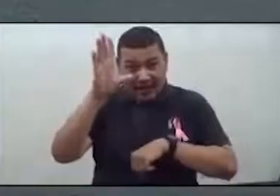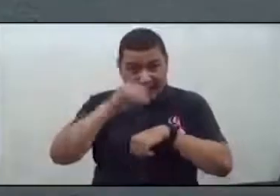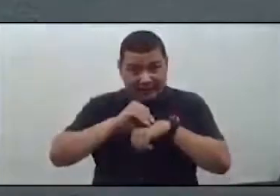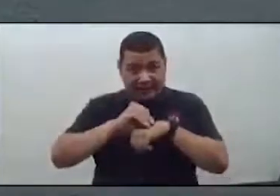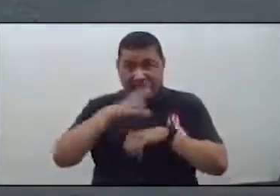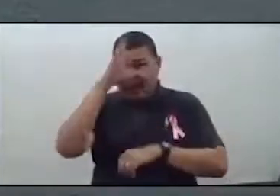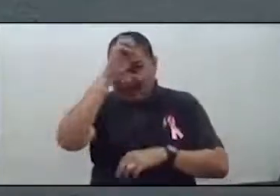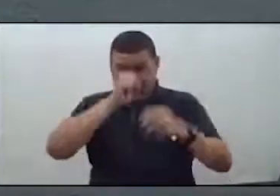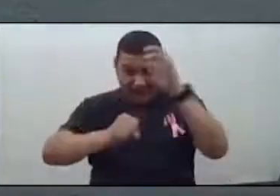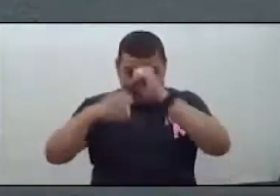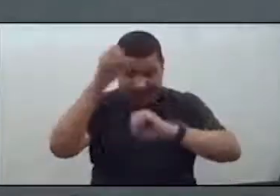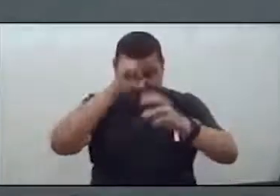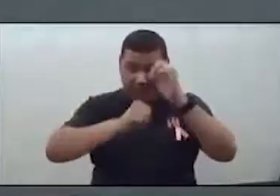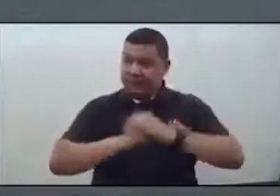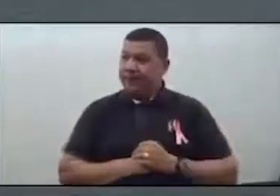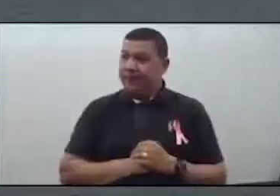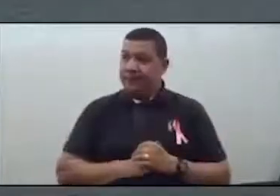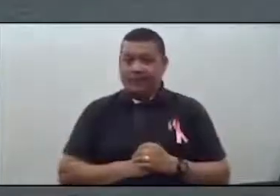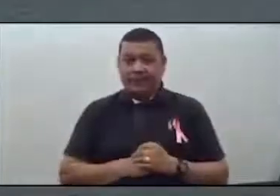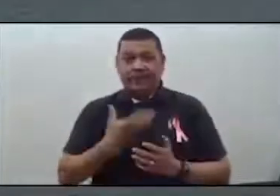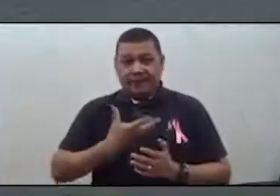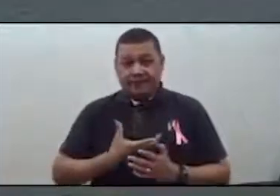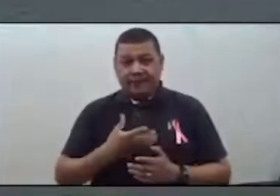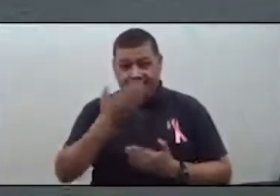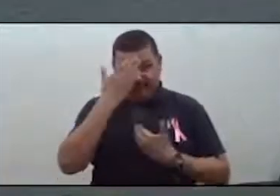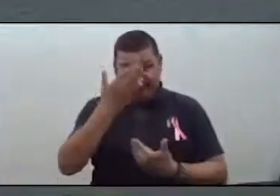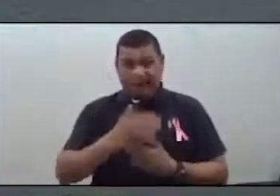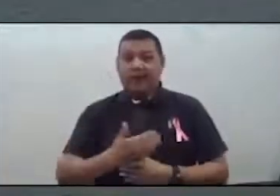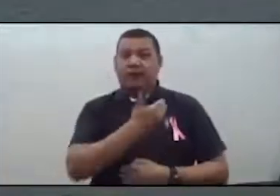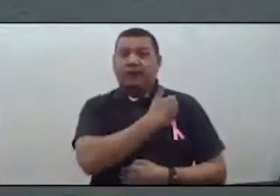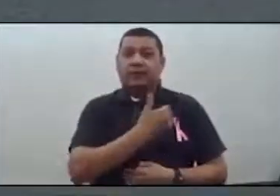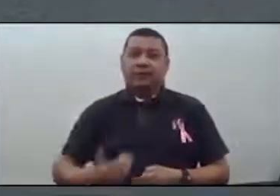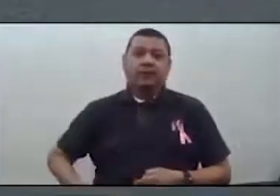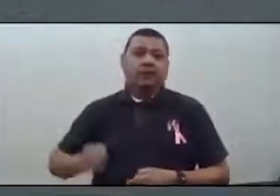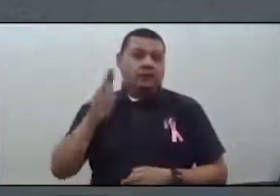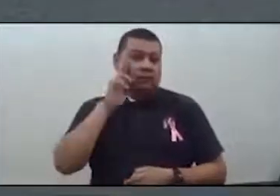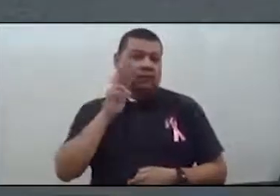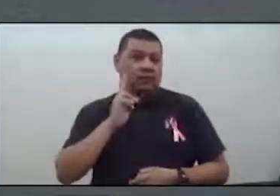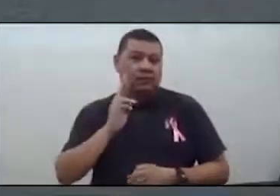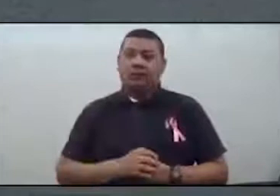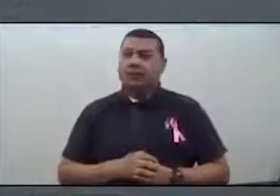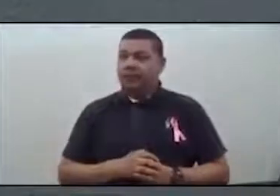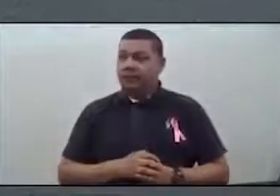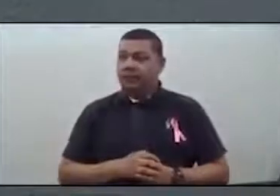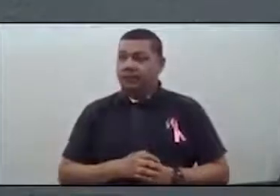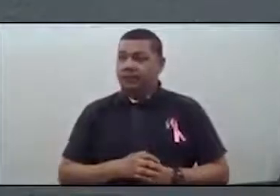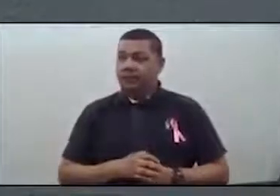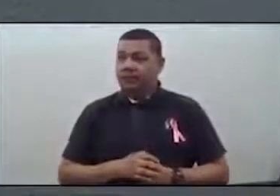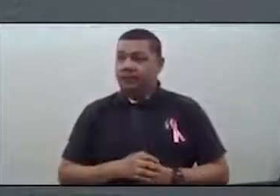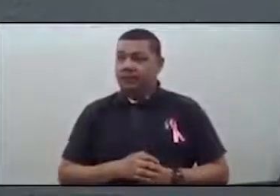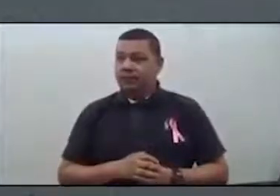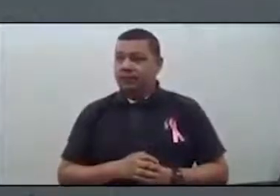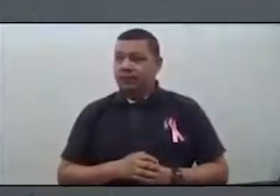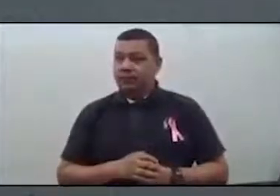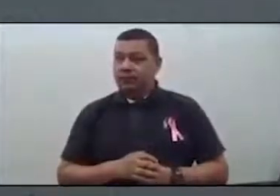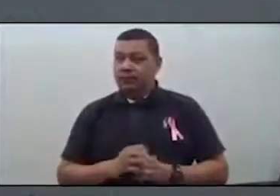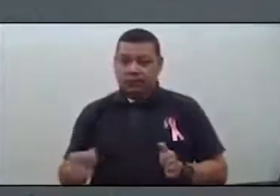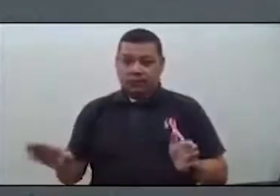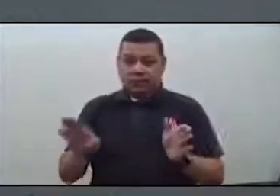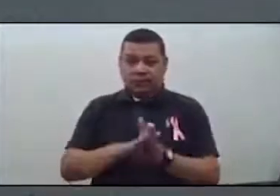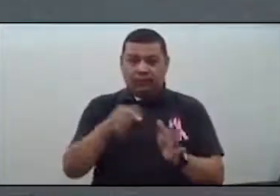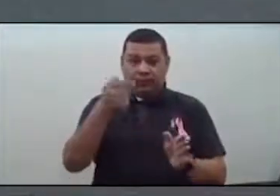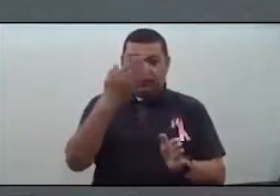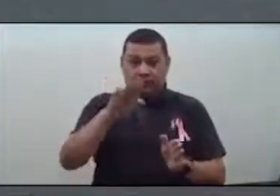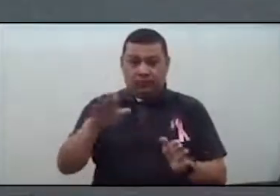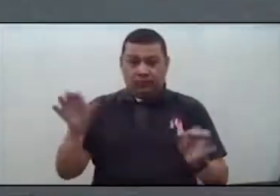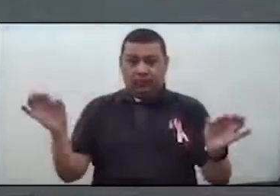agradecer, Cheque, o governo do estado de Rondônia, na pessoa do Padovani, que chegou lá às 7h30, saiu meio-dia, ouviu